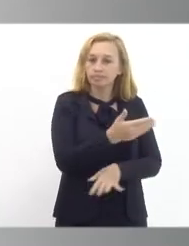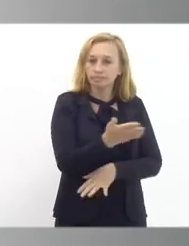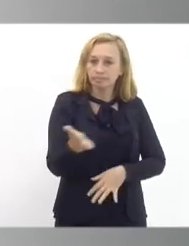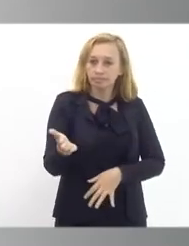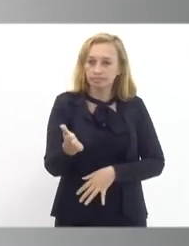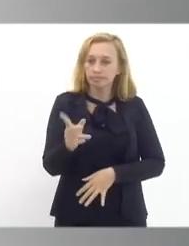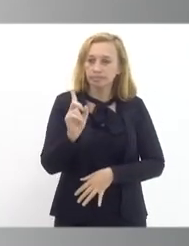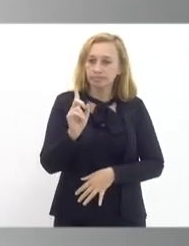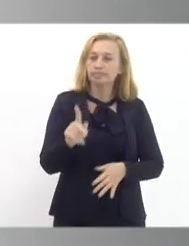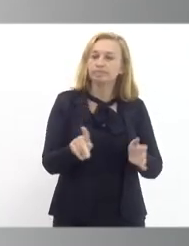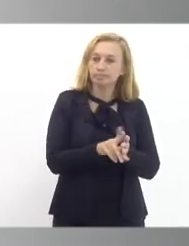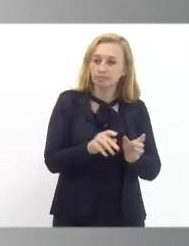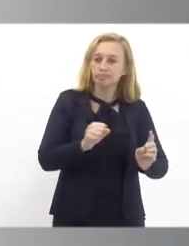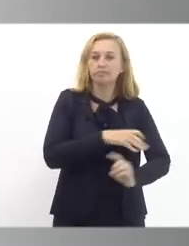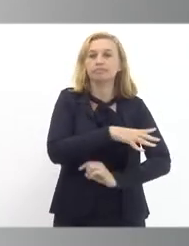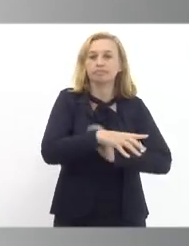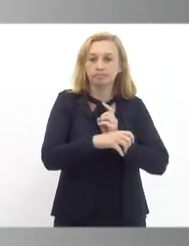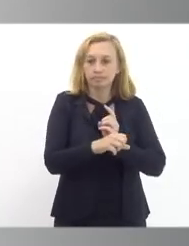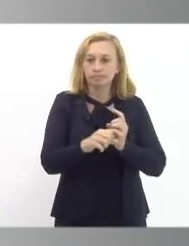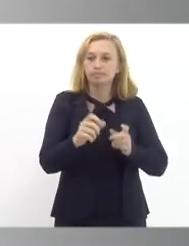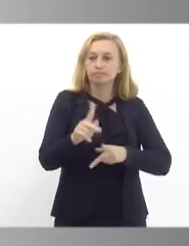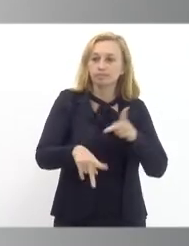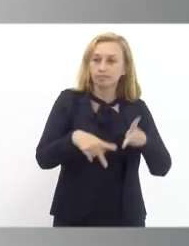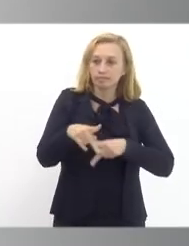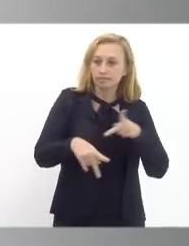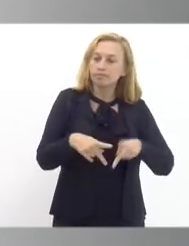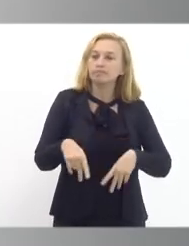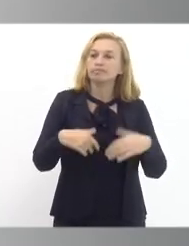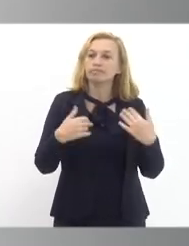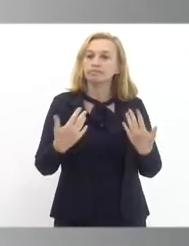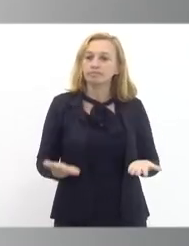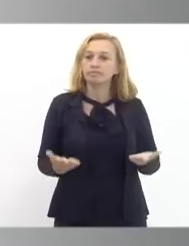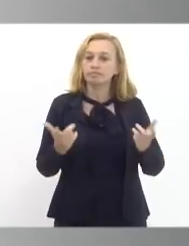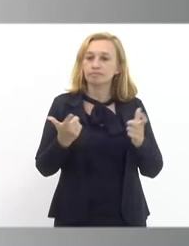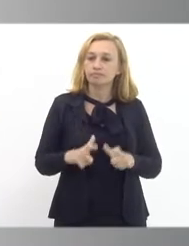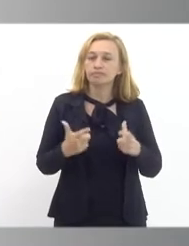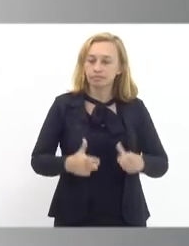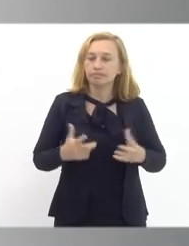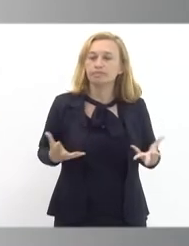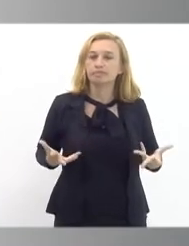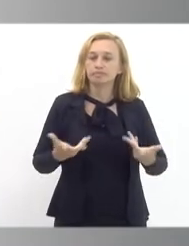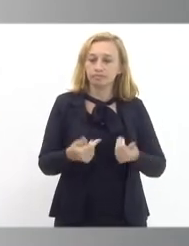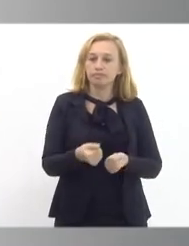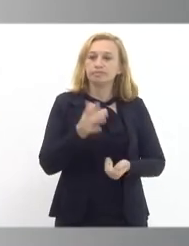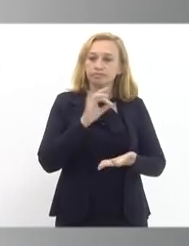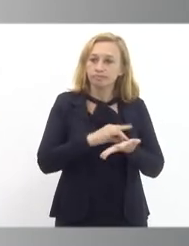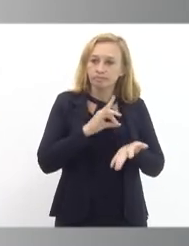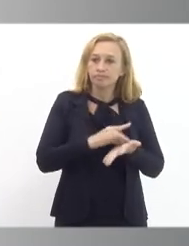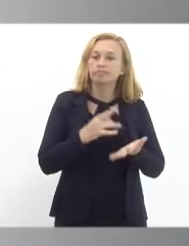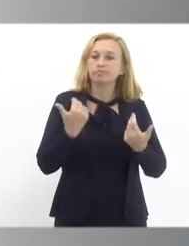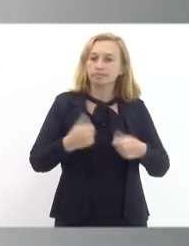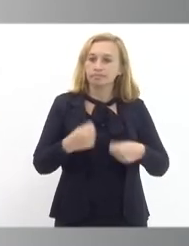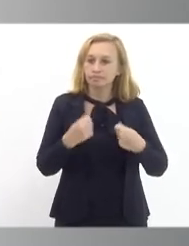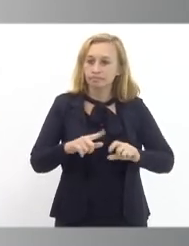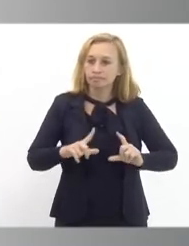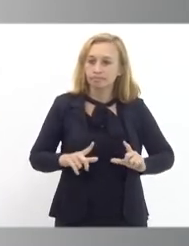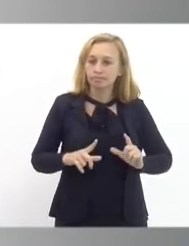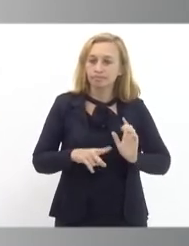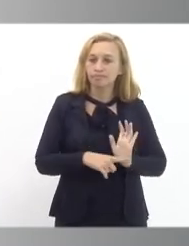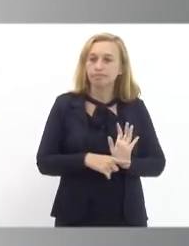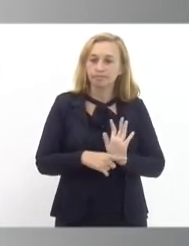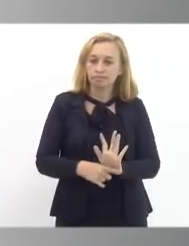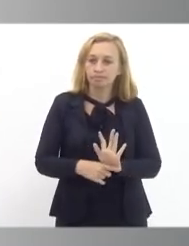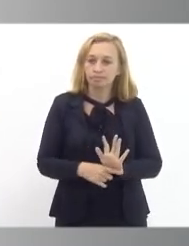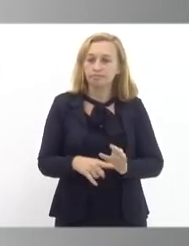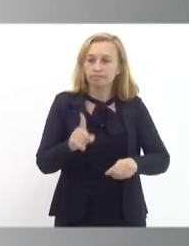ela é do povo, ela é da sociedade. É, então, assim, é um local maravilhoso que realmente temos que fazer algo por ela. E o momento é esse,